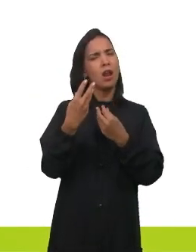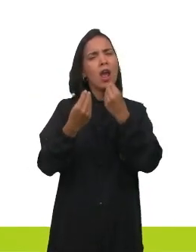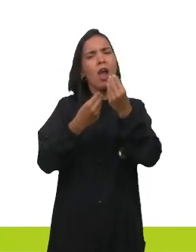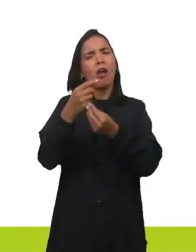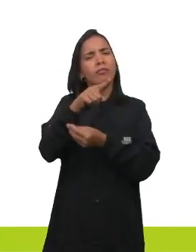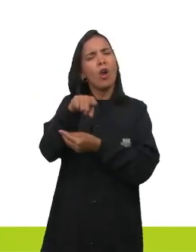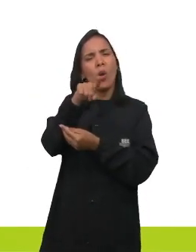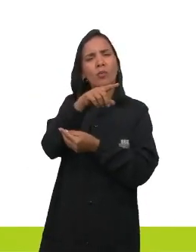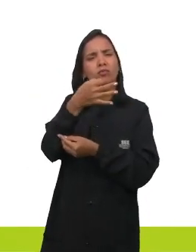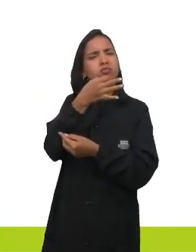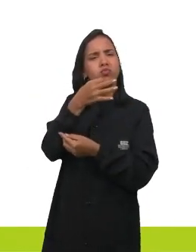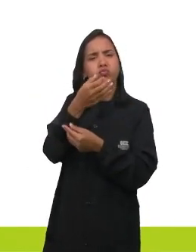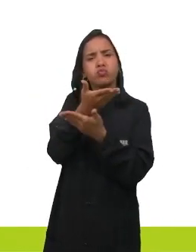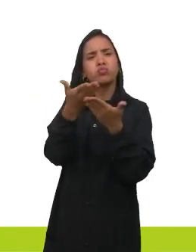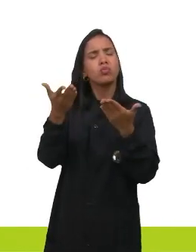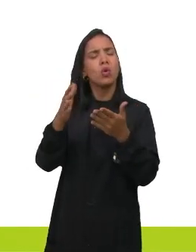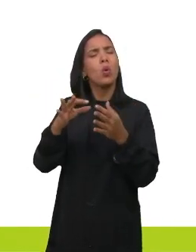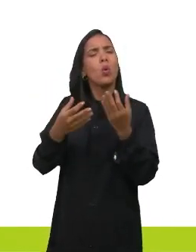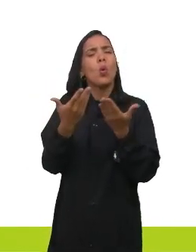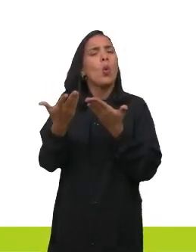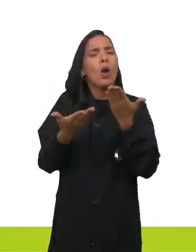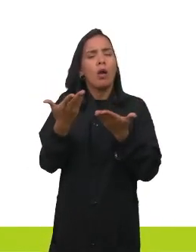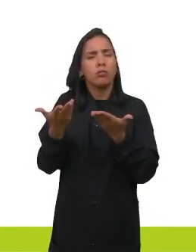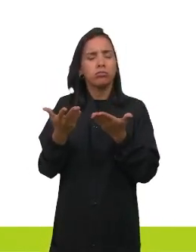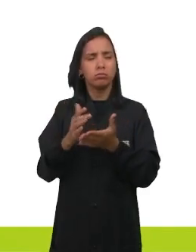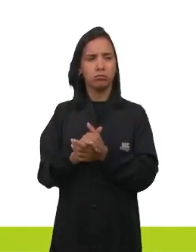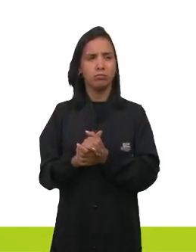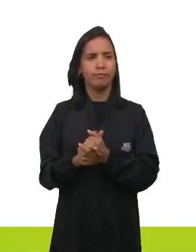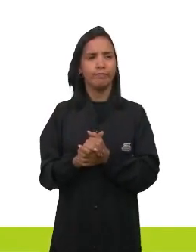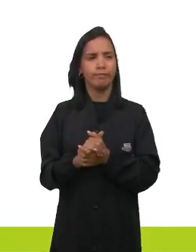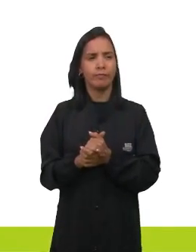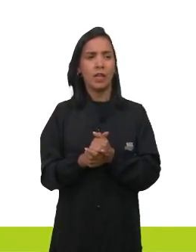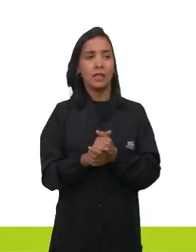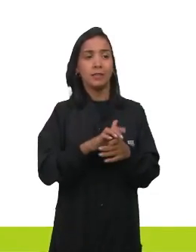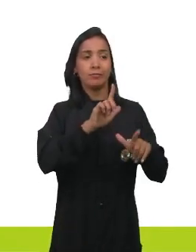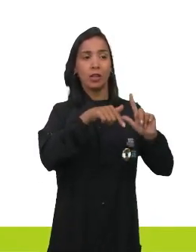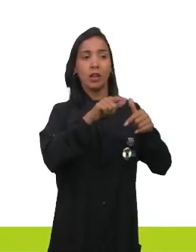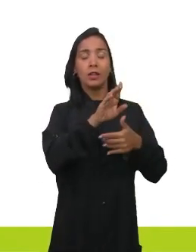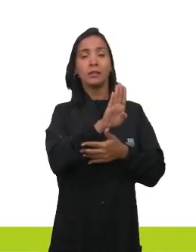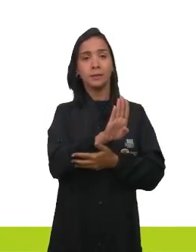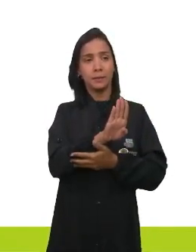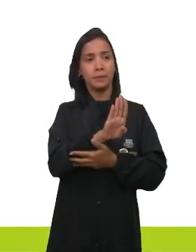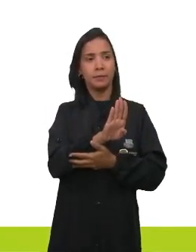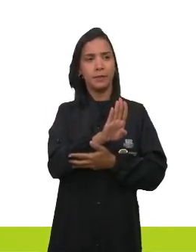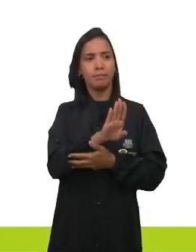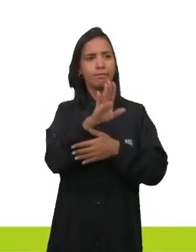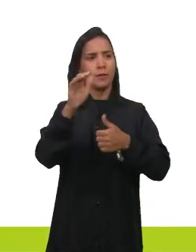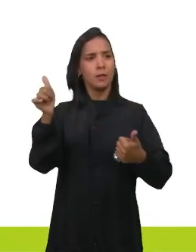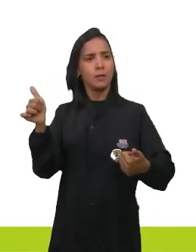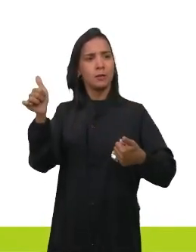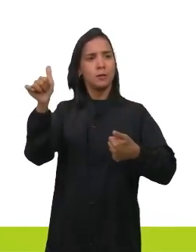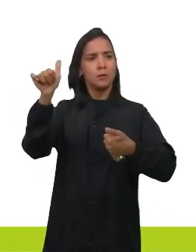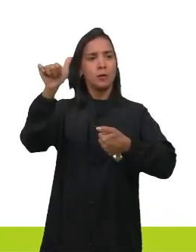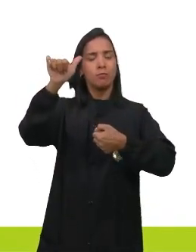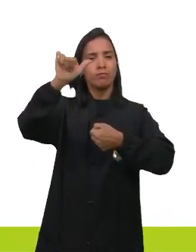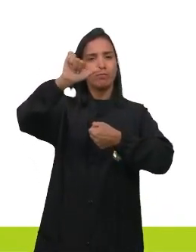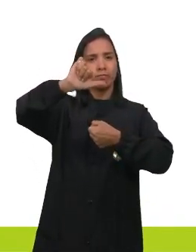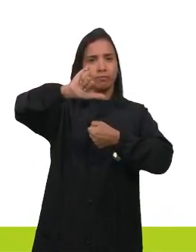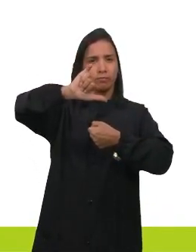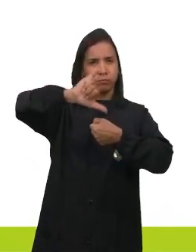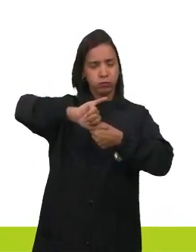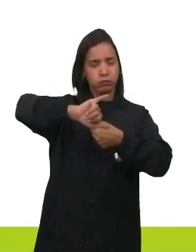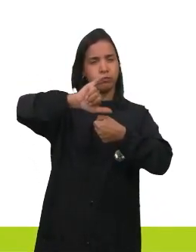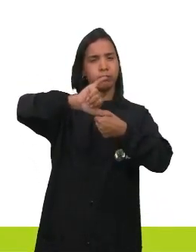foi? Não foi, não é? Letra B, contrapor a infância privilegiada das crianças da